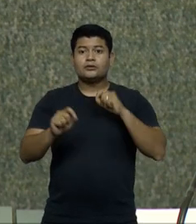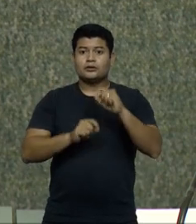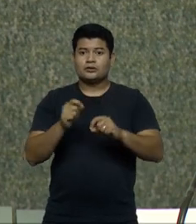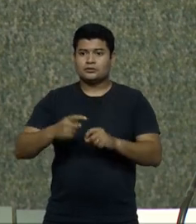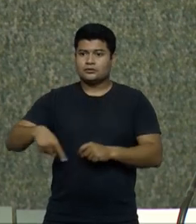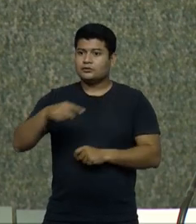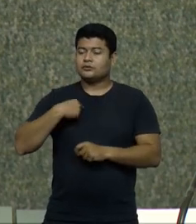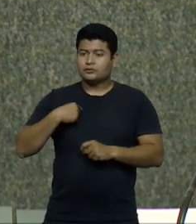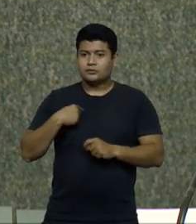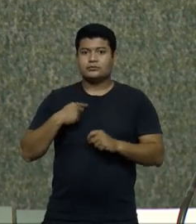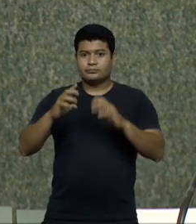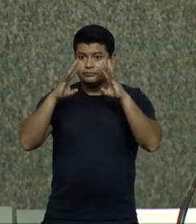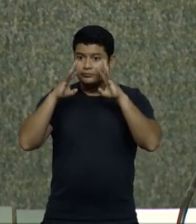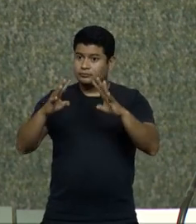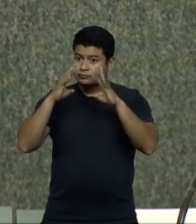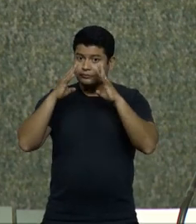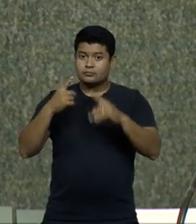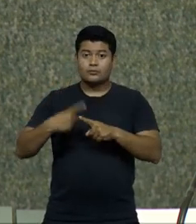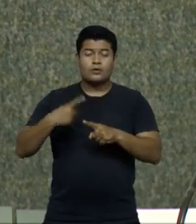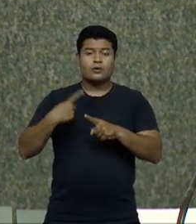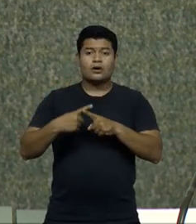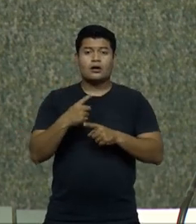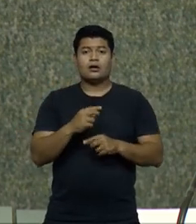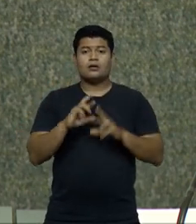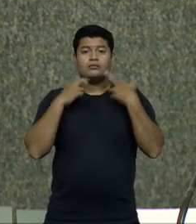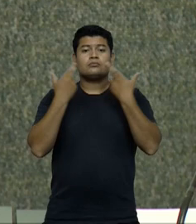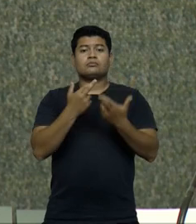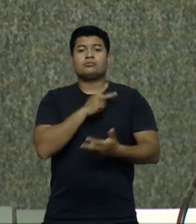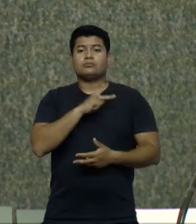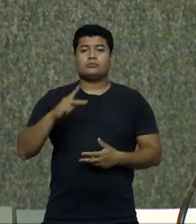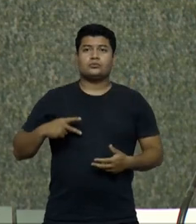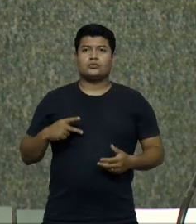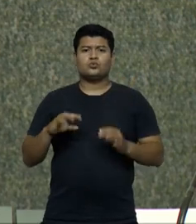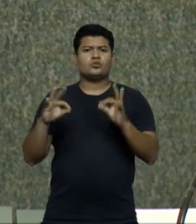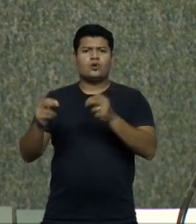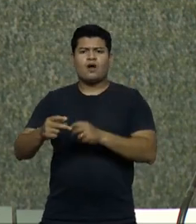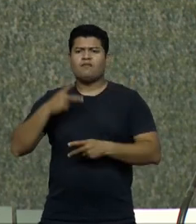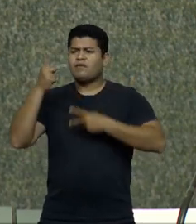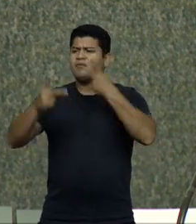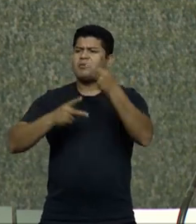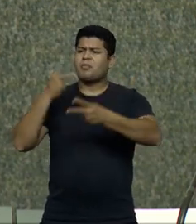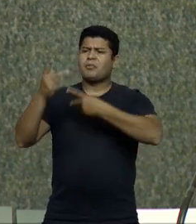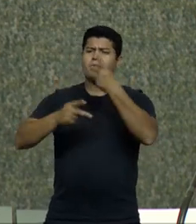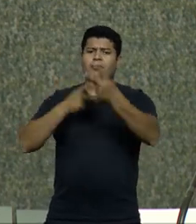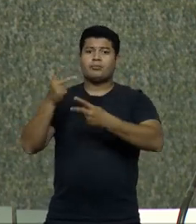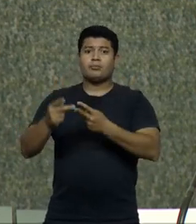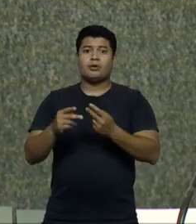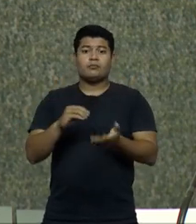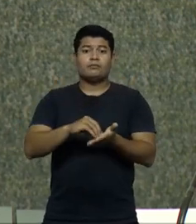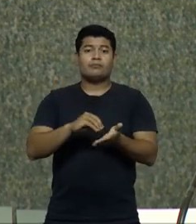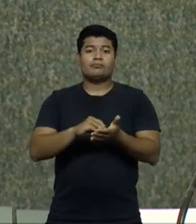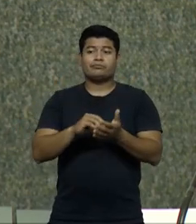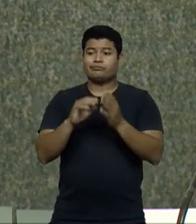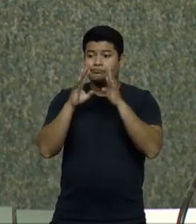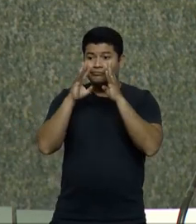porque nós fazemos audiências públicas e todo mundo fala mas ninguém escuta né e